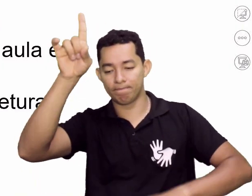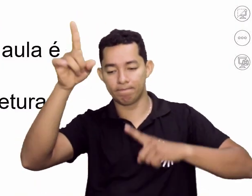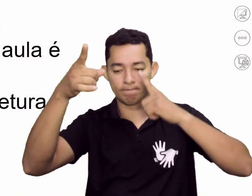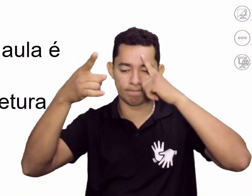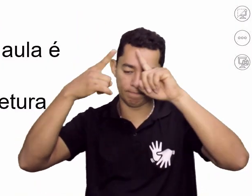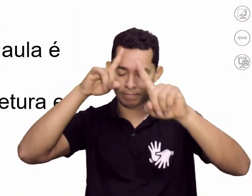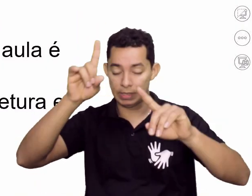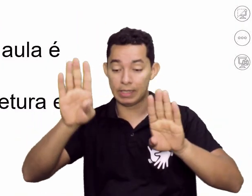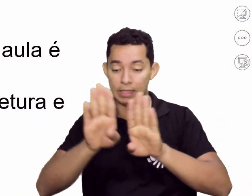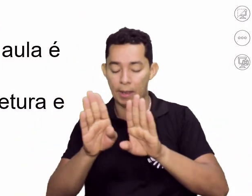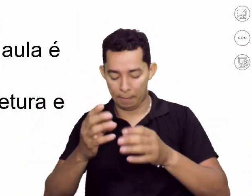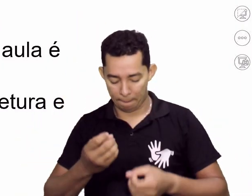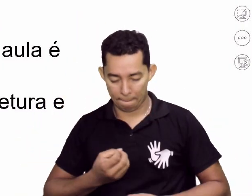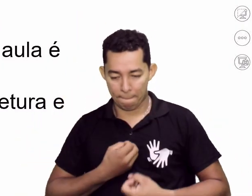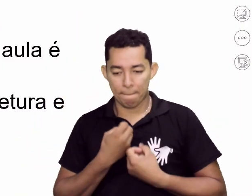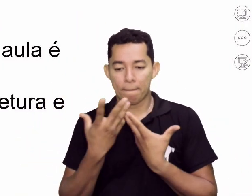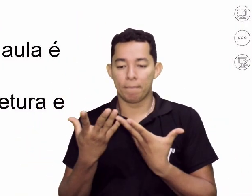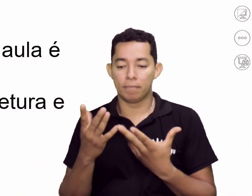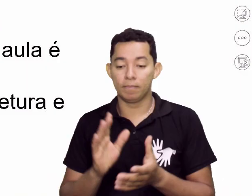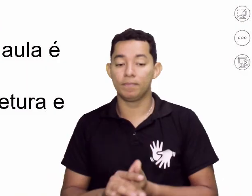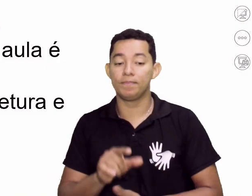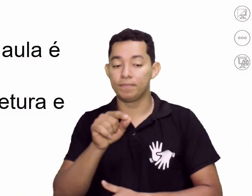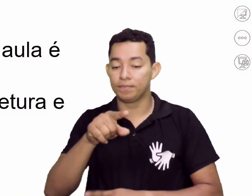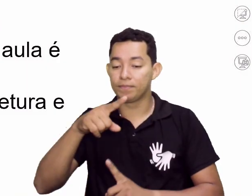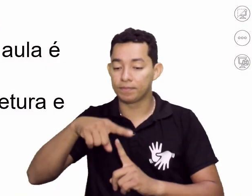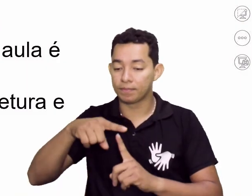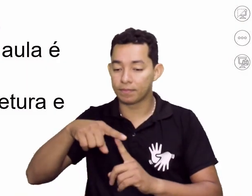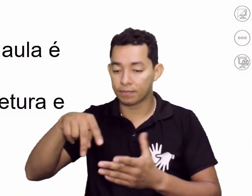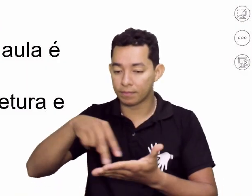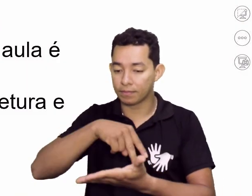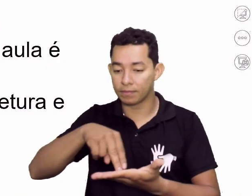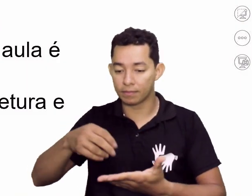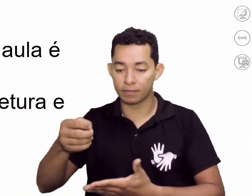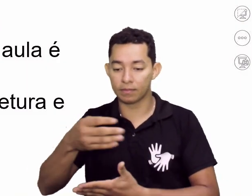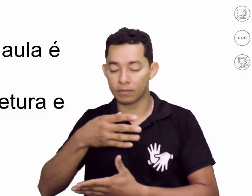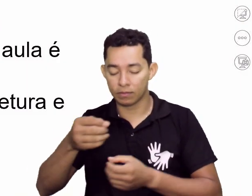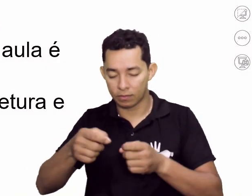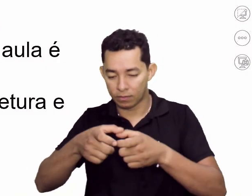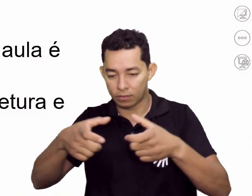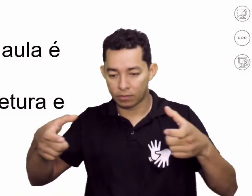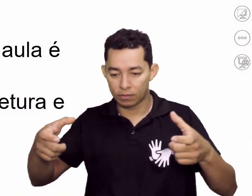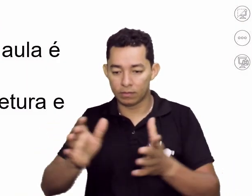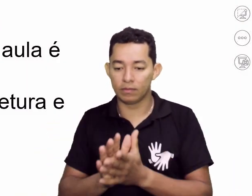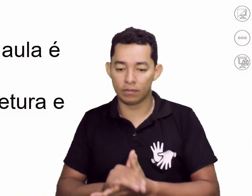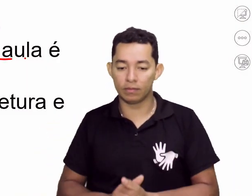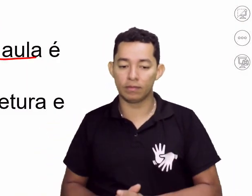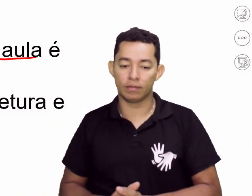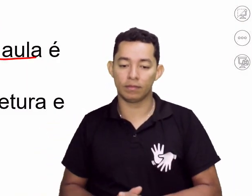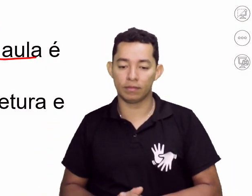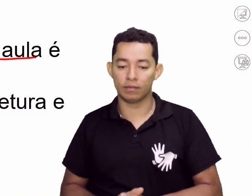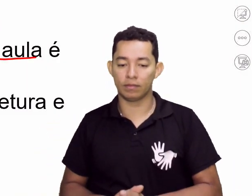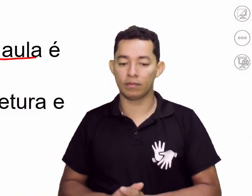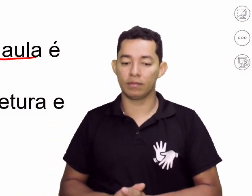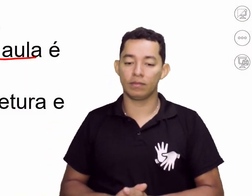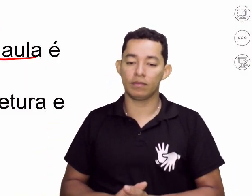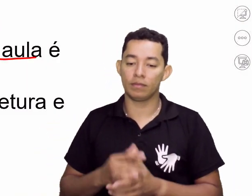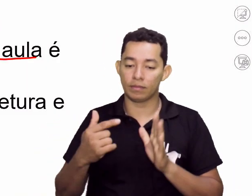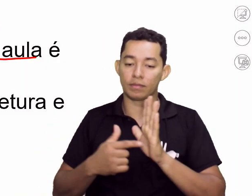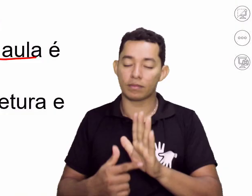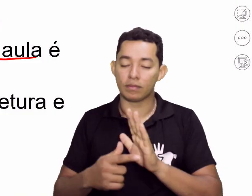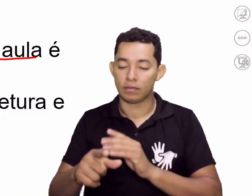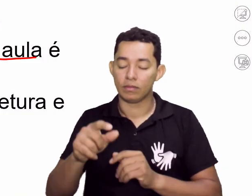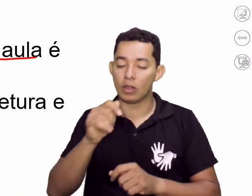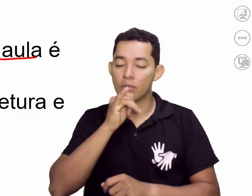dança contemporânea também amplia seus espaços de atuação. O exemplo apresentado na aula é a